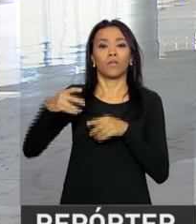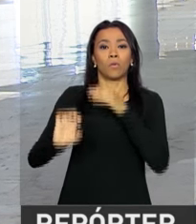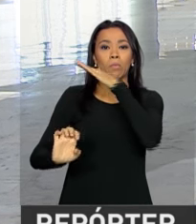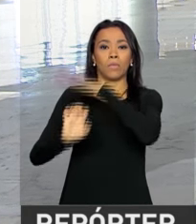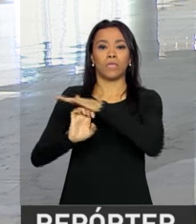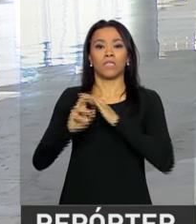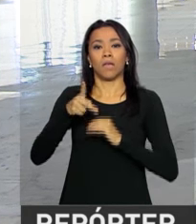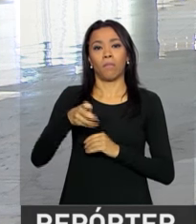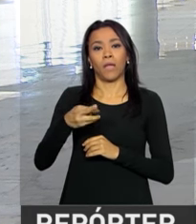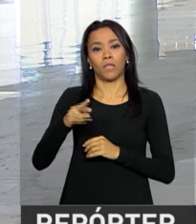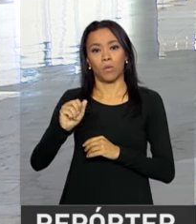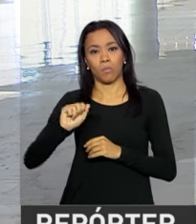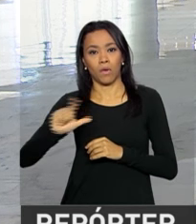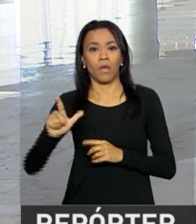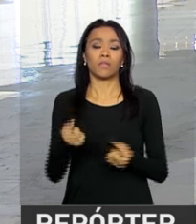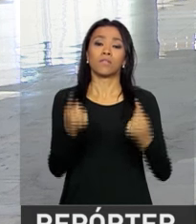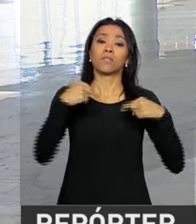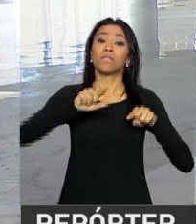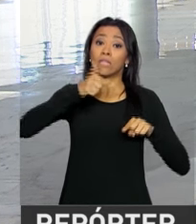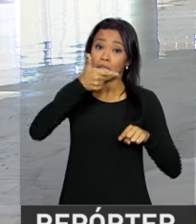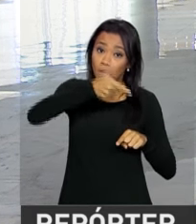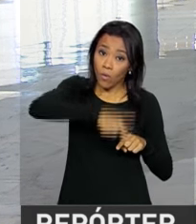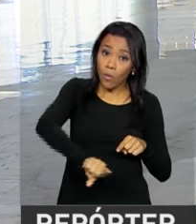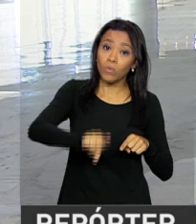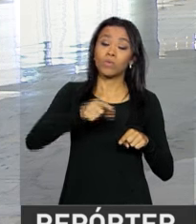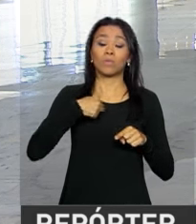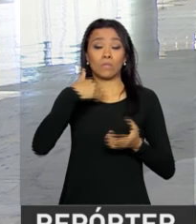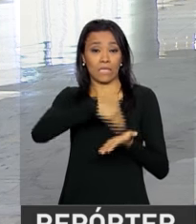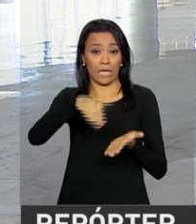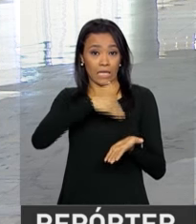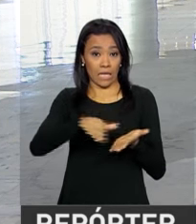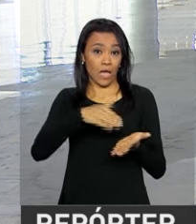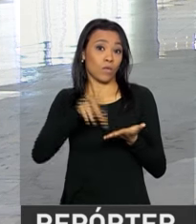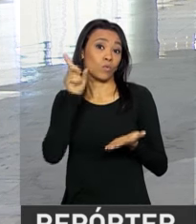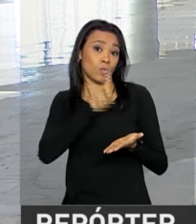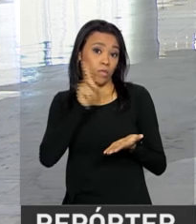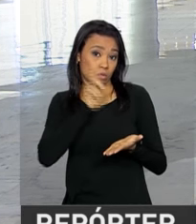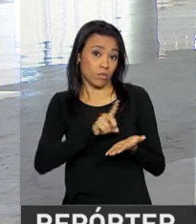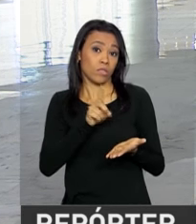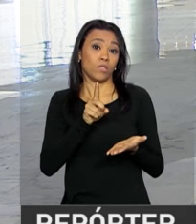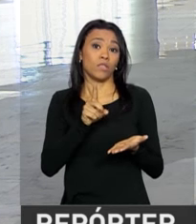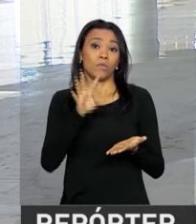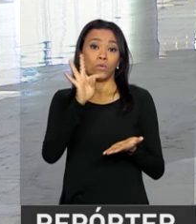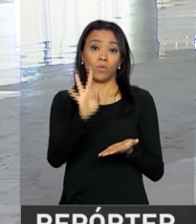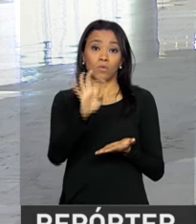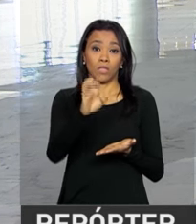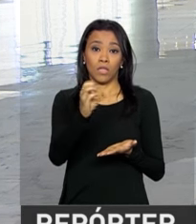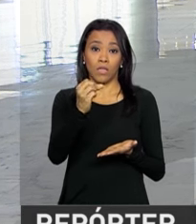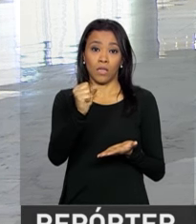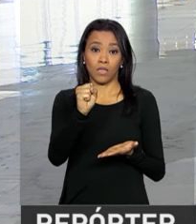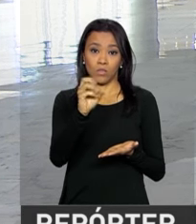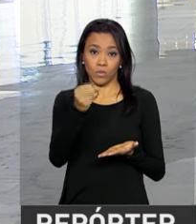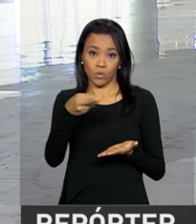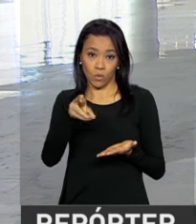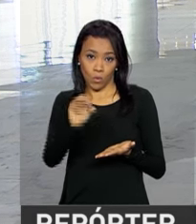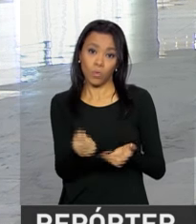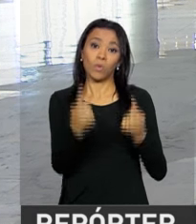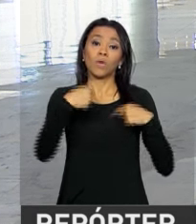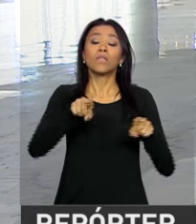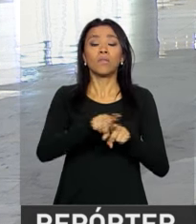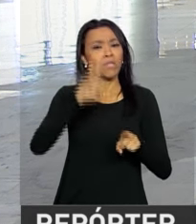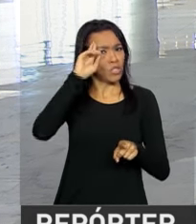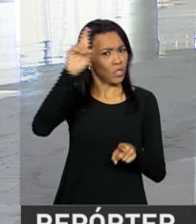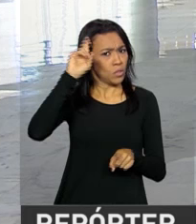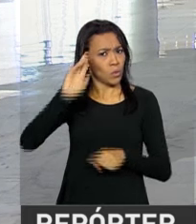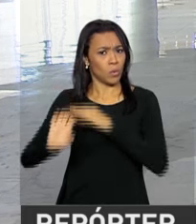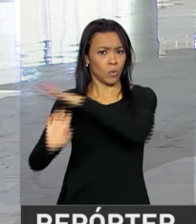tarde ele recebe o presidente do O Secretário do Tesouro dos Estados Unidos Jacob Lew e presidentes e diretores executivos